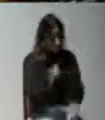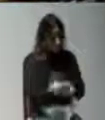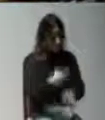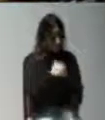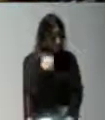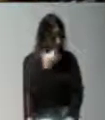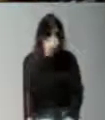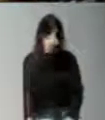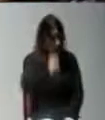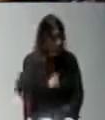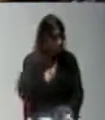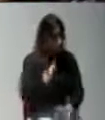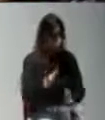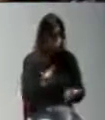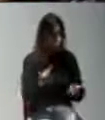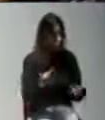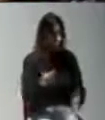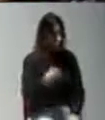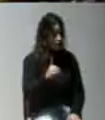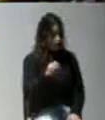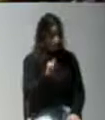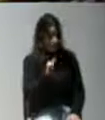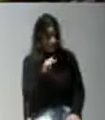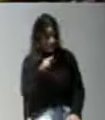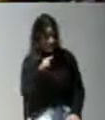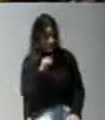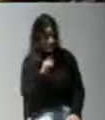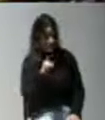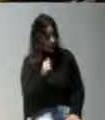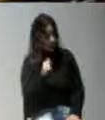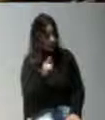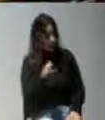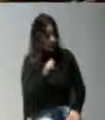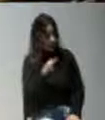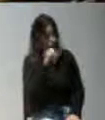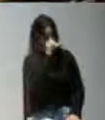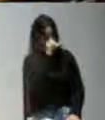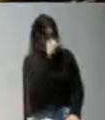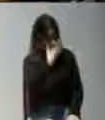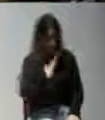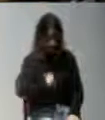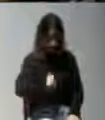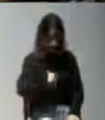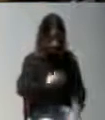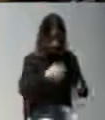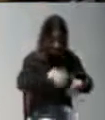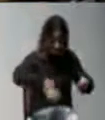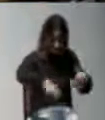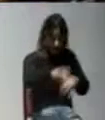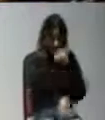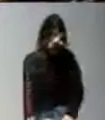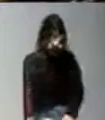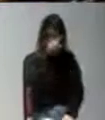Mortes não. Ou porque tiveram um azar em área de vida.